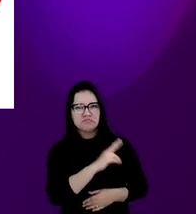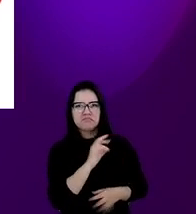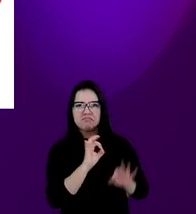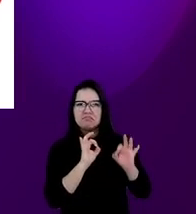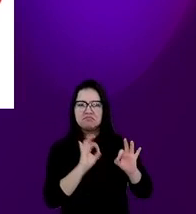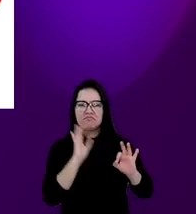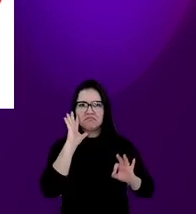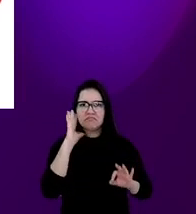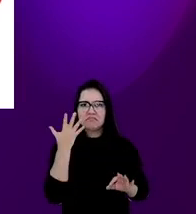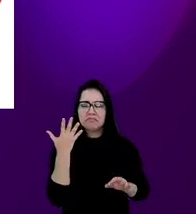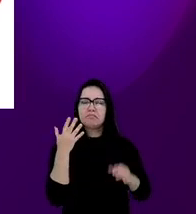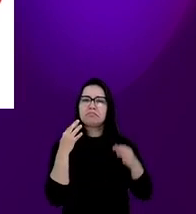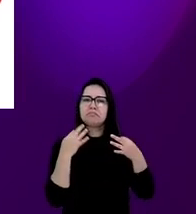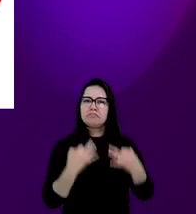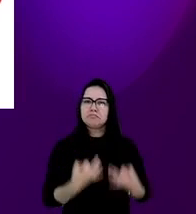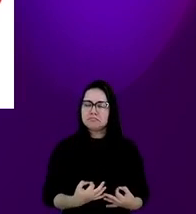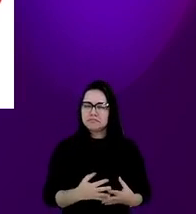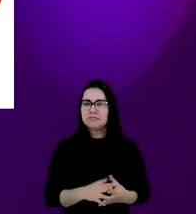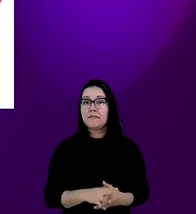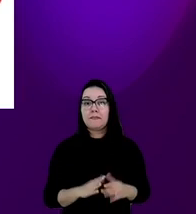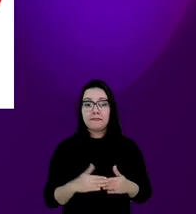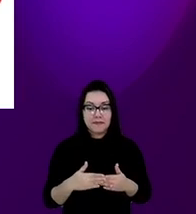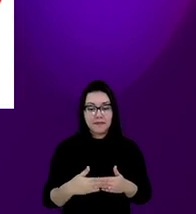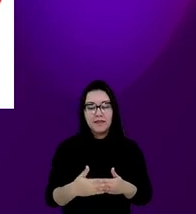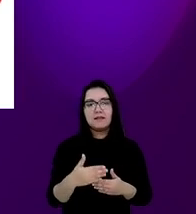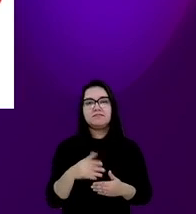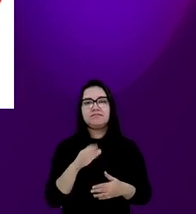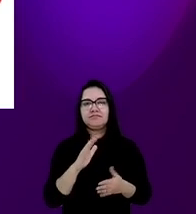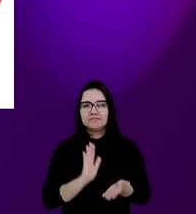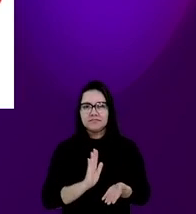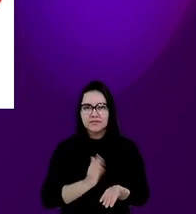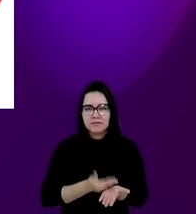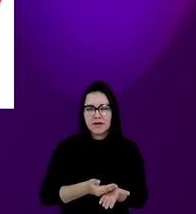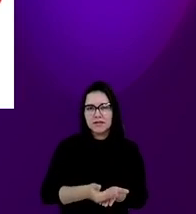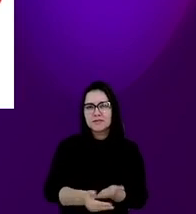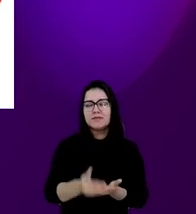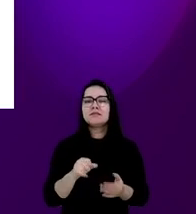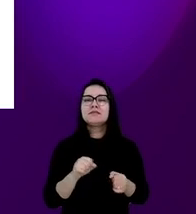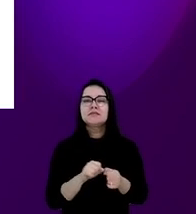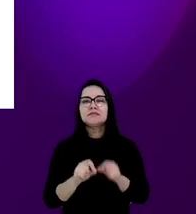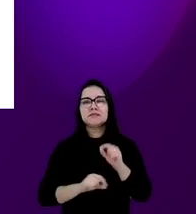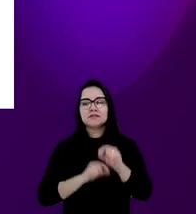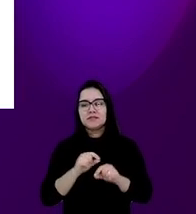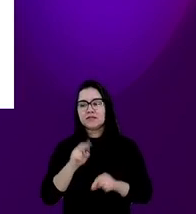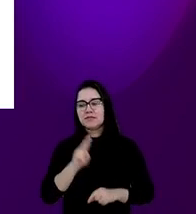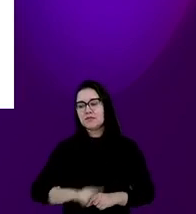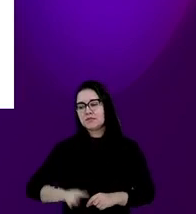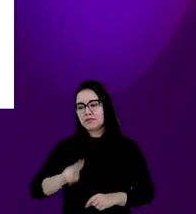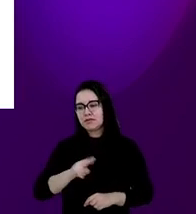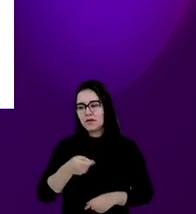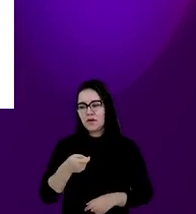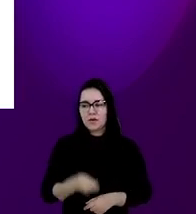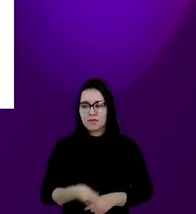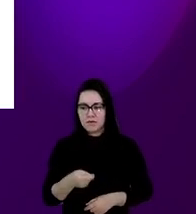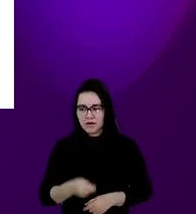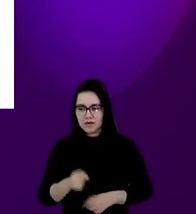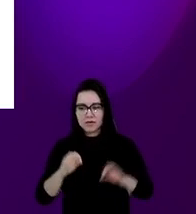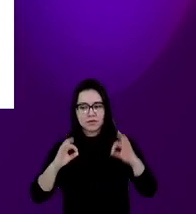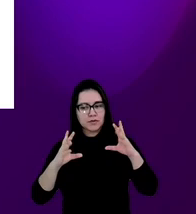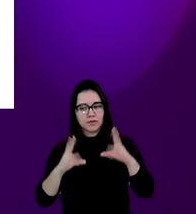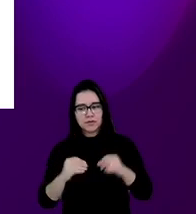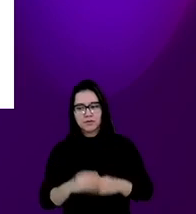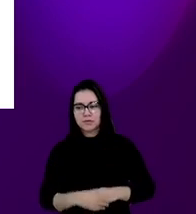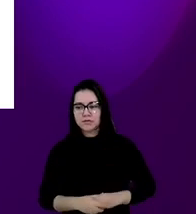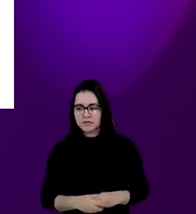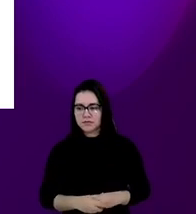a partir de então, isto passou a ser de utilização obrigatória em todos os centros. Aqui